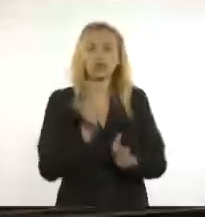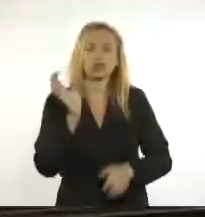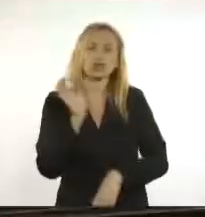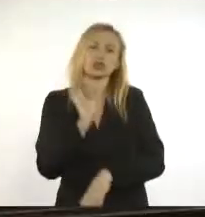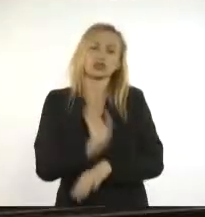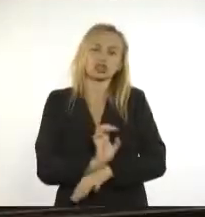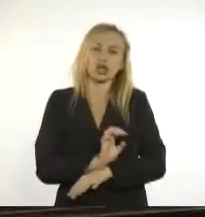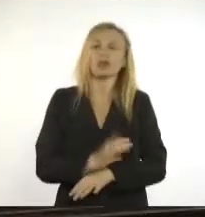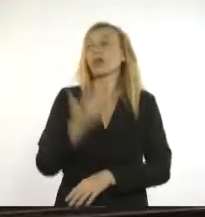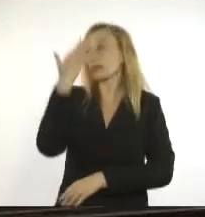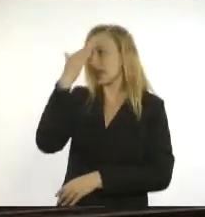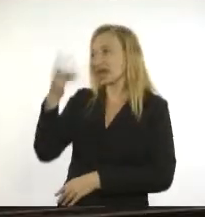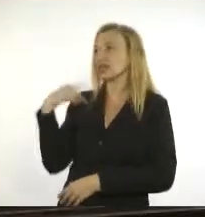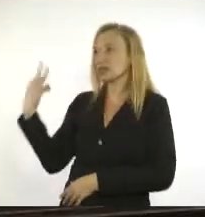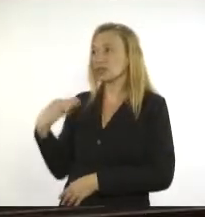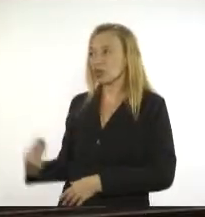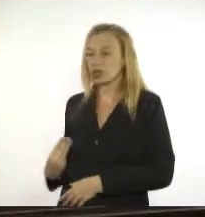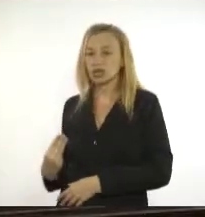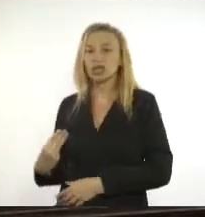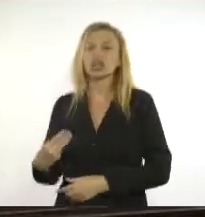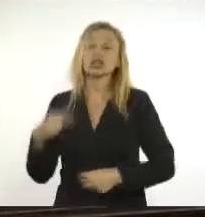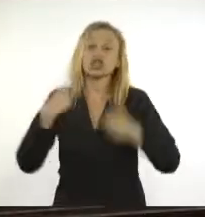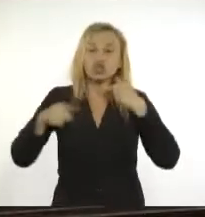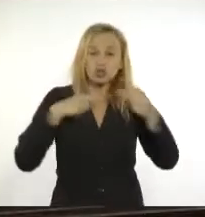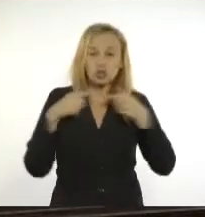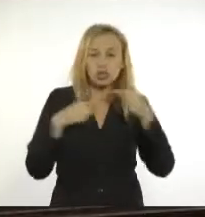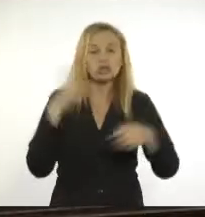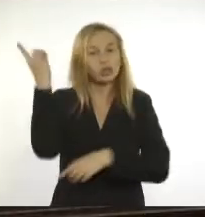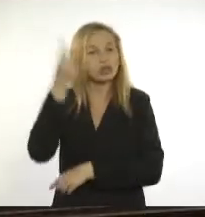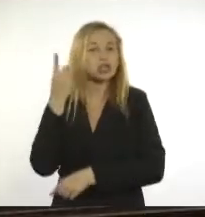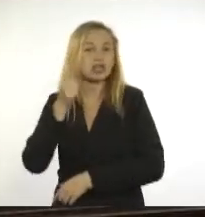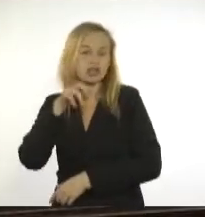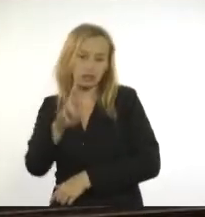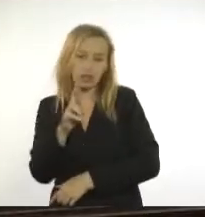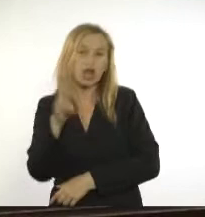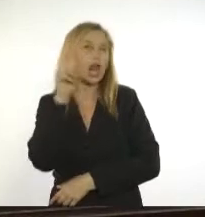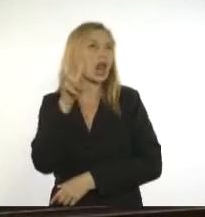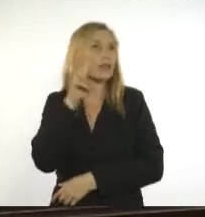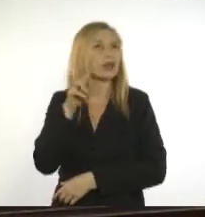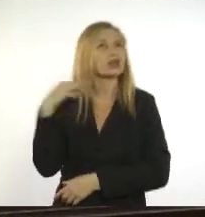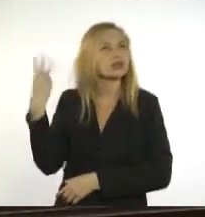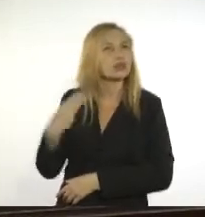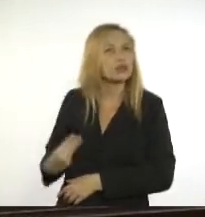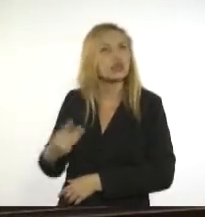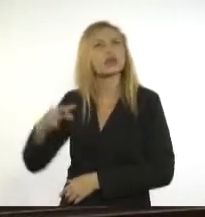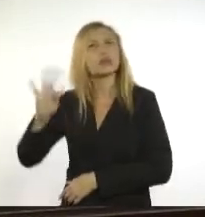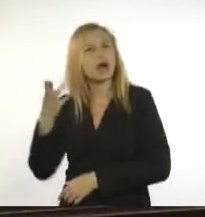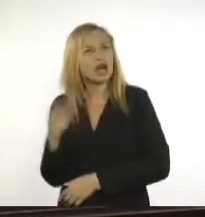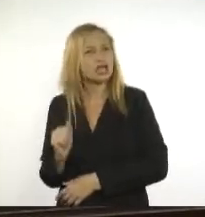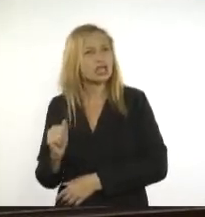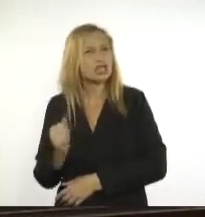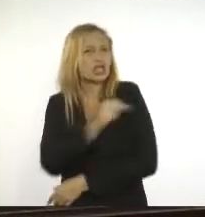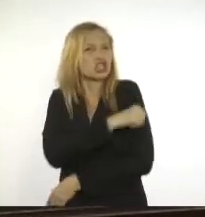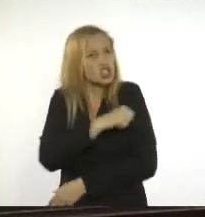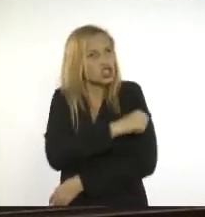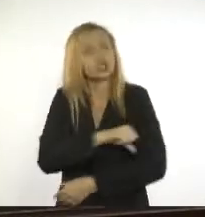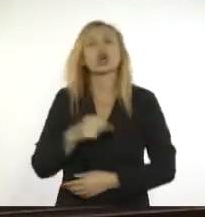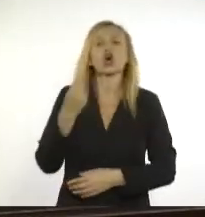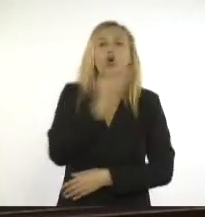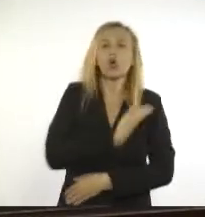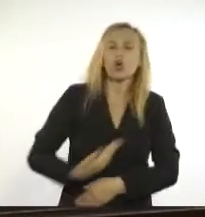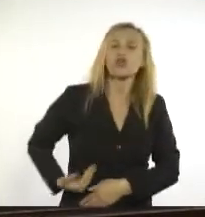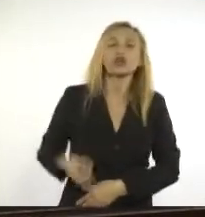Continua a discussão, deputado Rosenberg. Lembrando, Renata, Marta, Rejane, que o governo